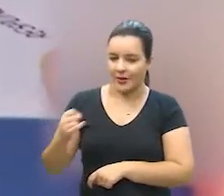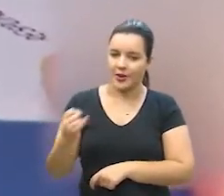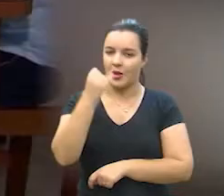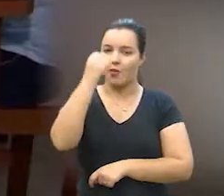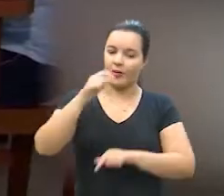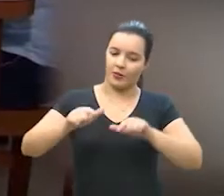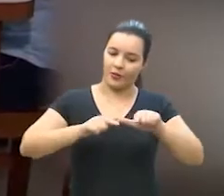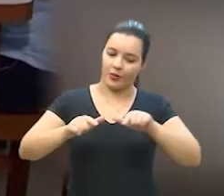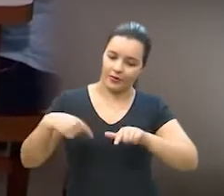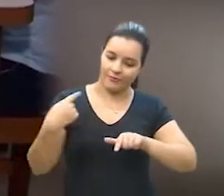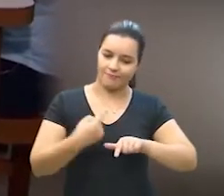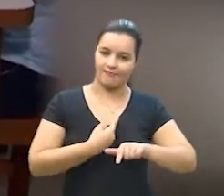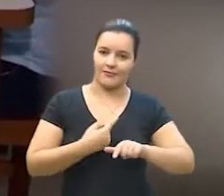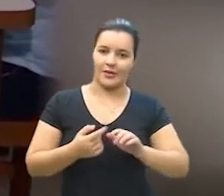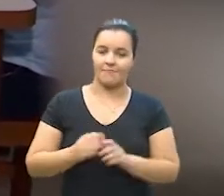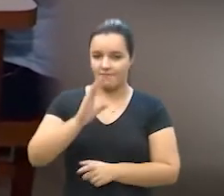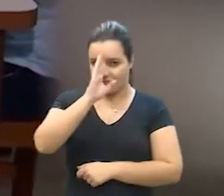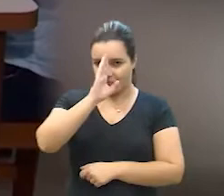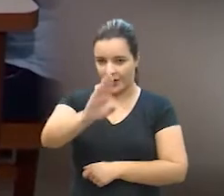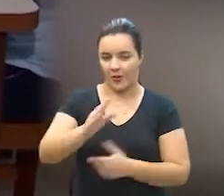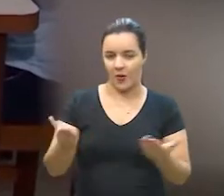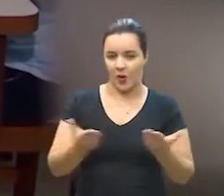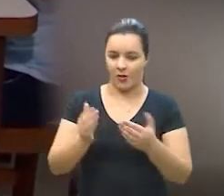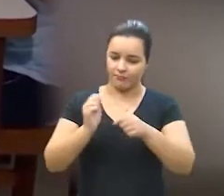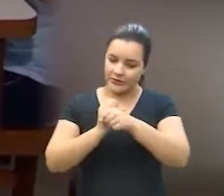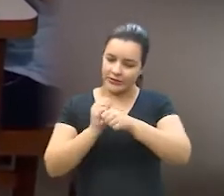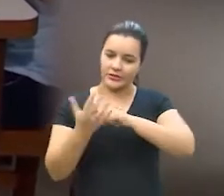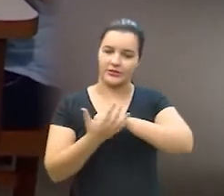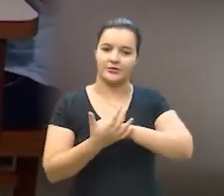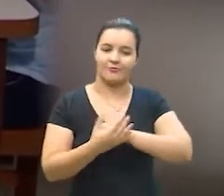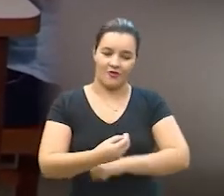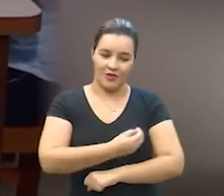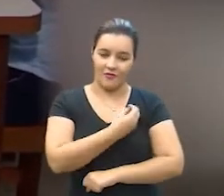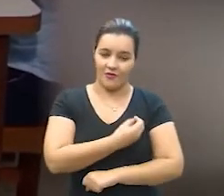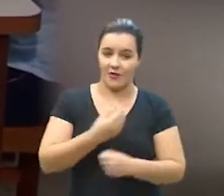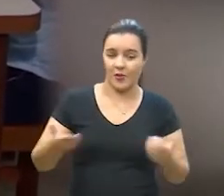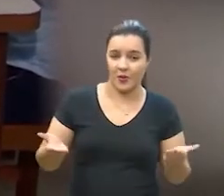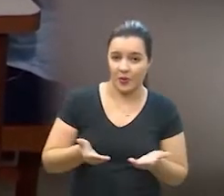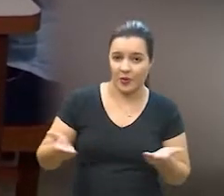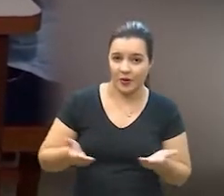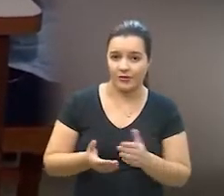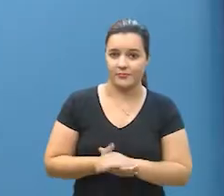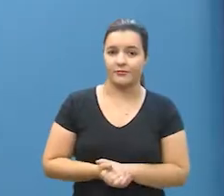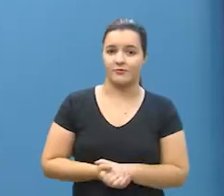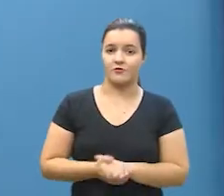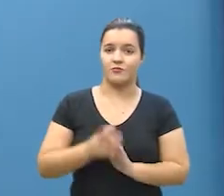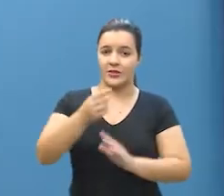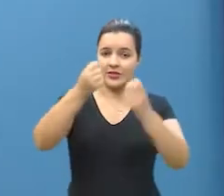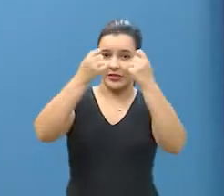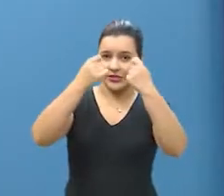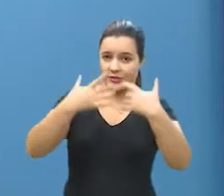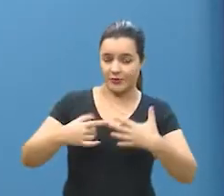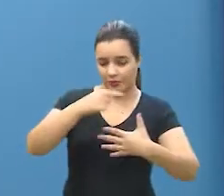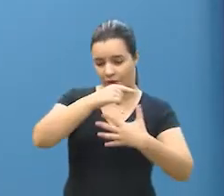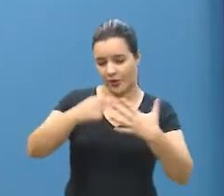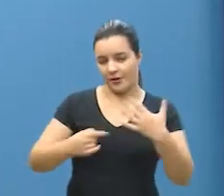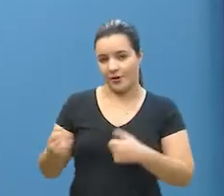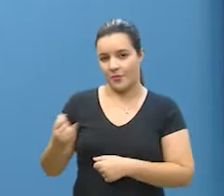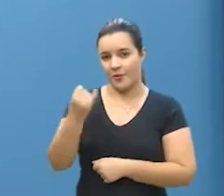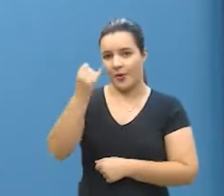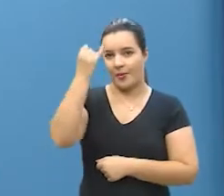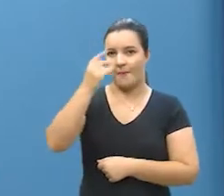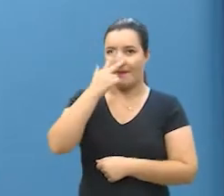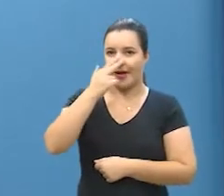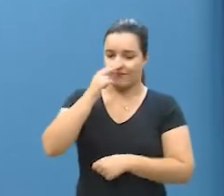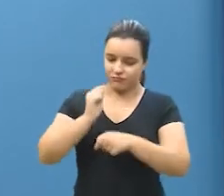nosso trabalho, ainda mais na pandemia, né? Uhum. Nós estamos vivendo. Olha, você citou algo importante, que a pandemia virou a